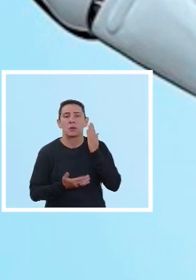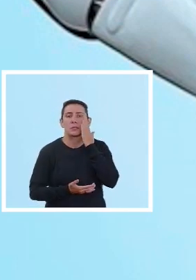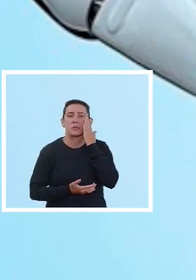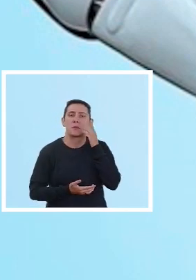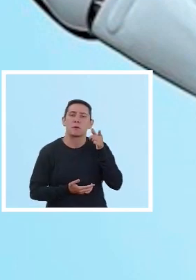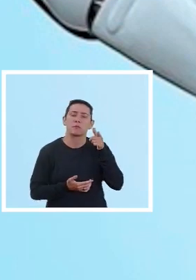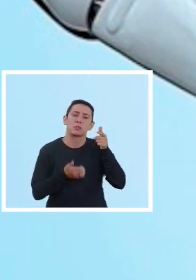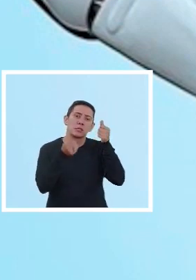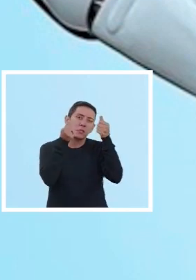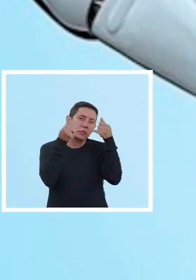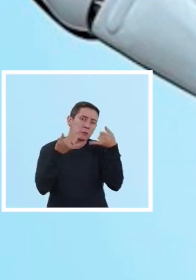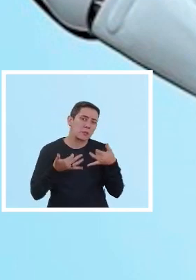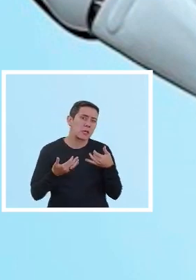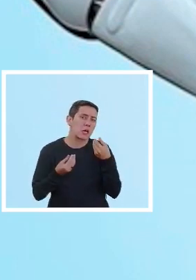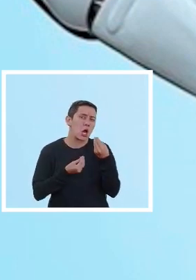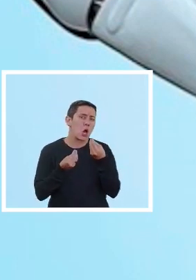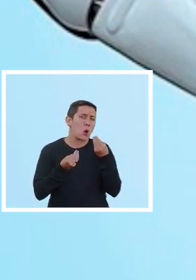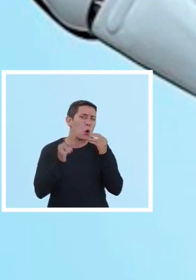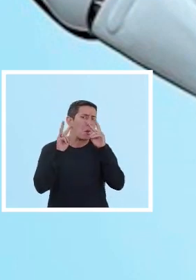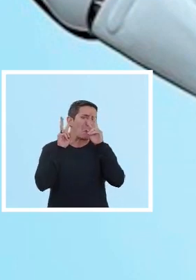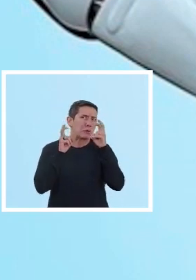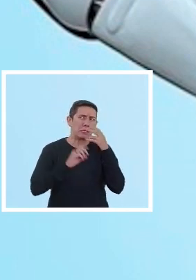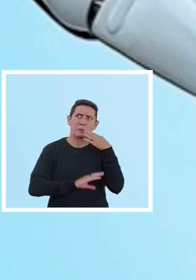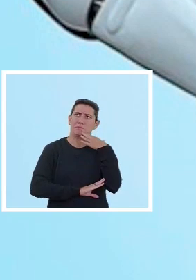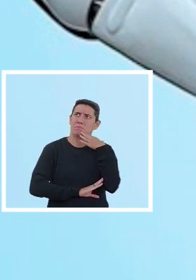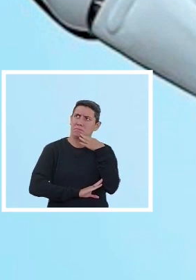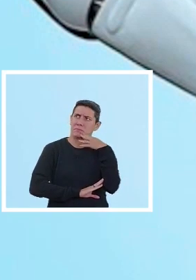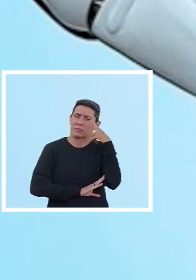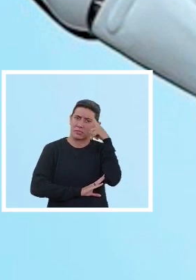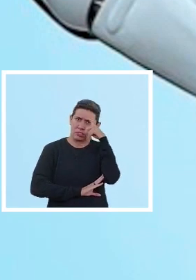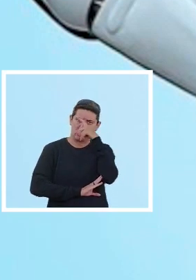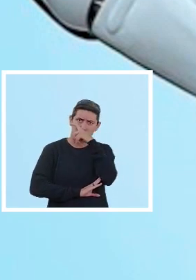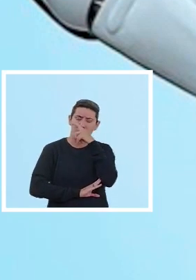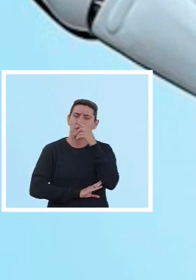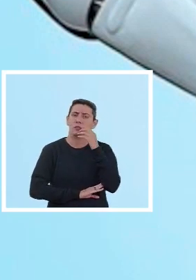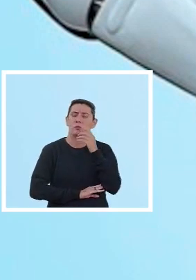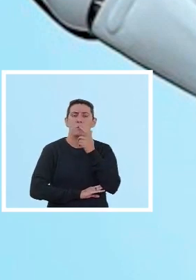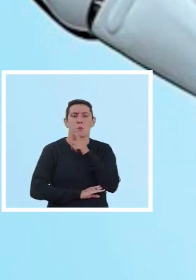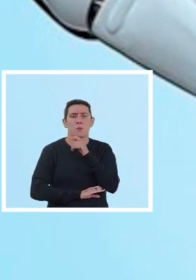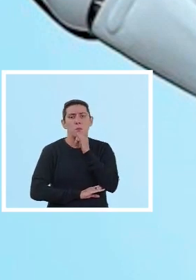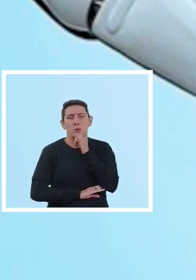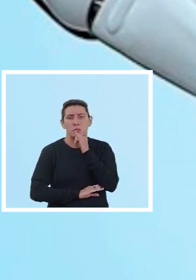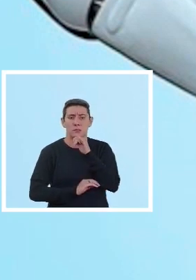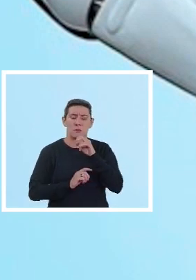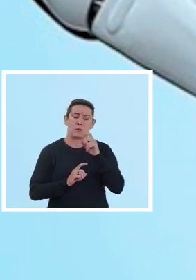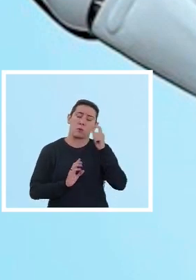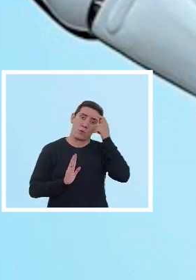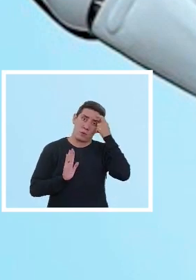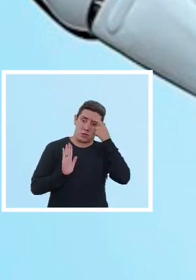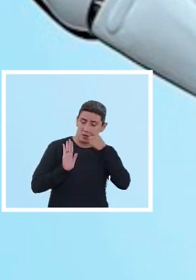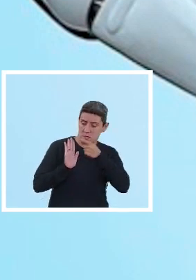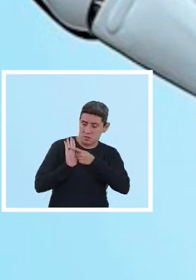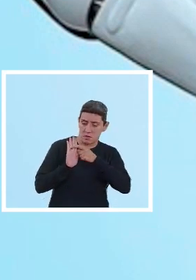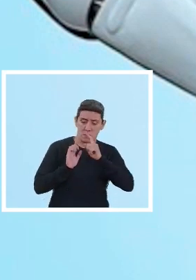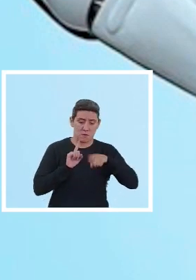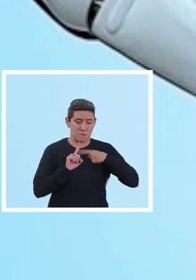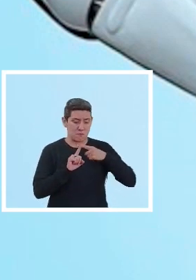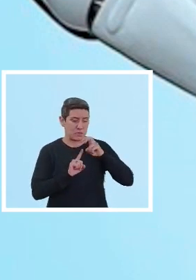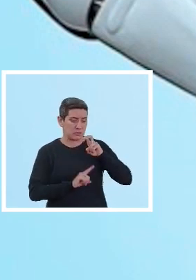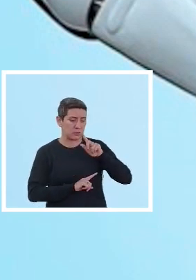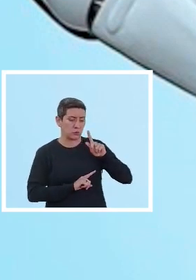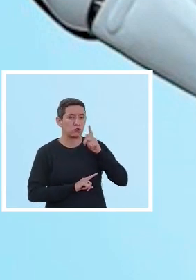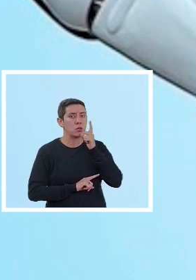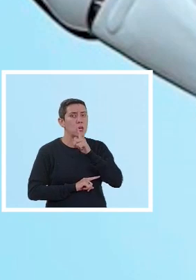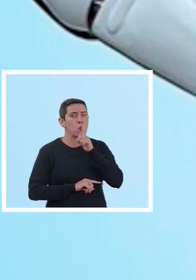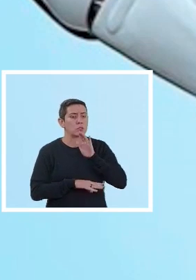explicar como temas tão complexos e atuais como Inteligência Artificial e o 5g estão contribuindo para o desenvolvimento